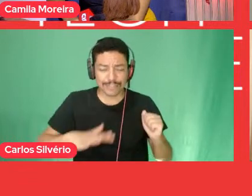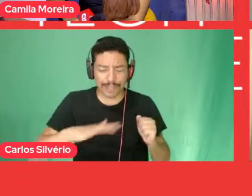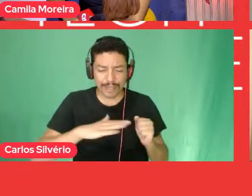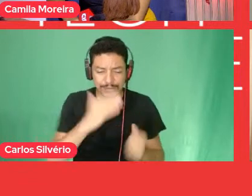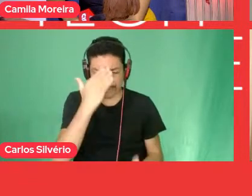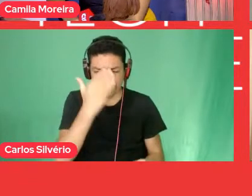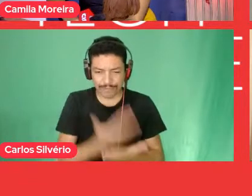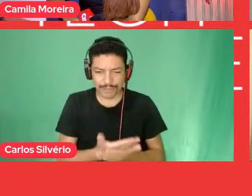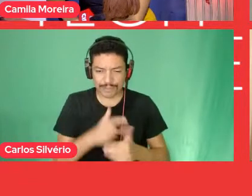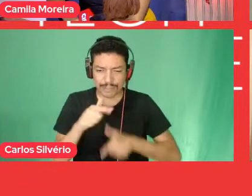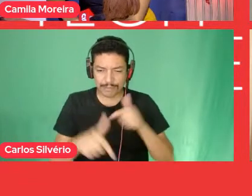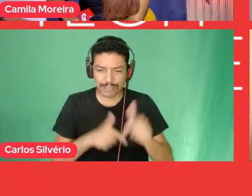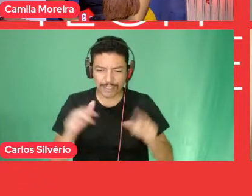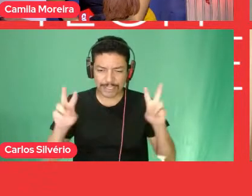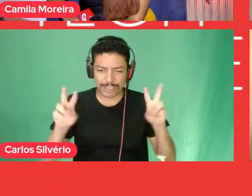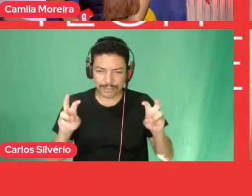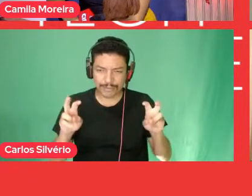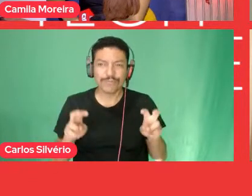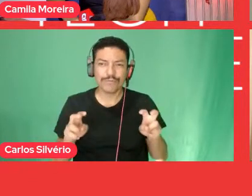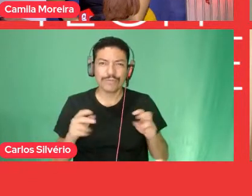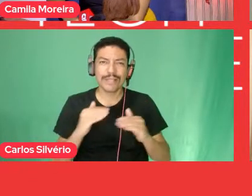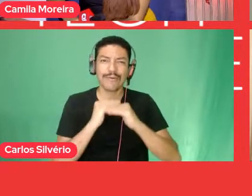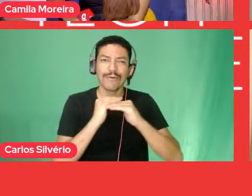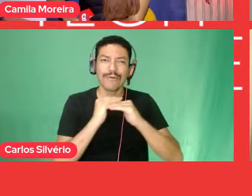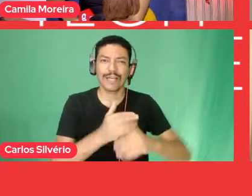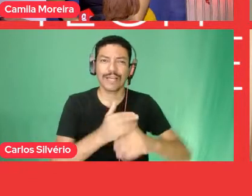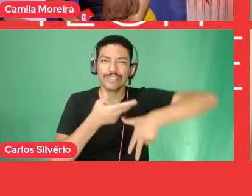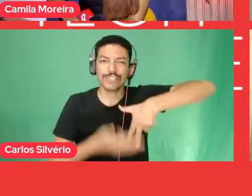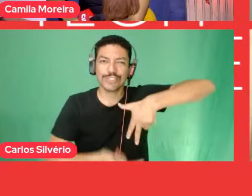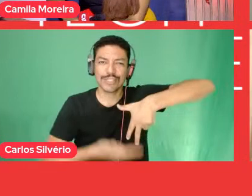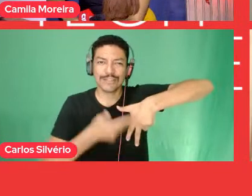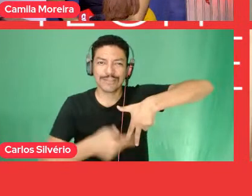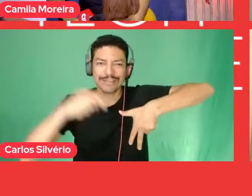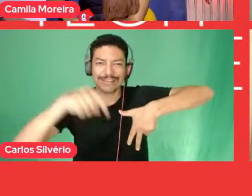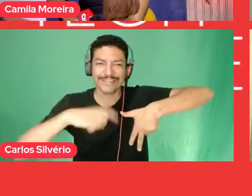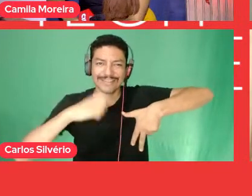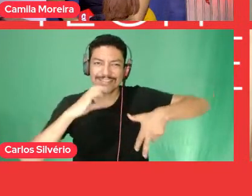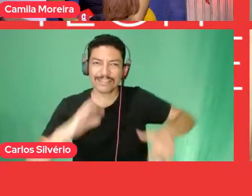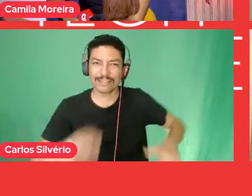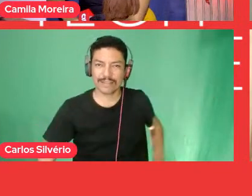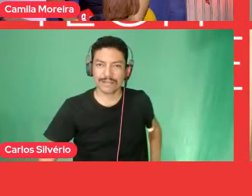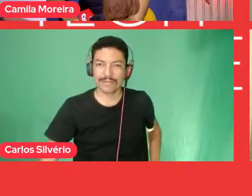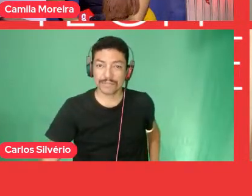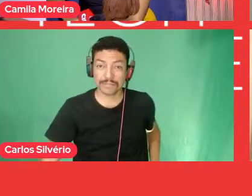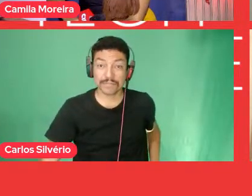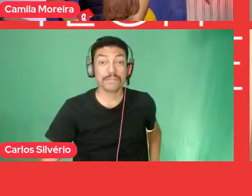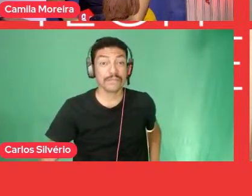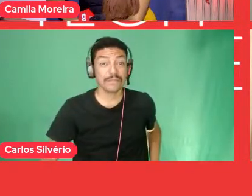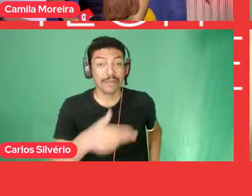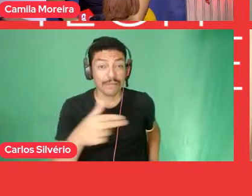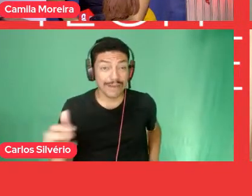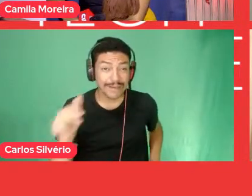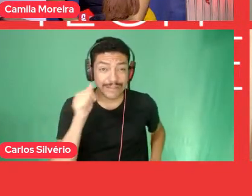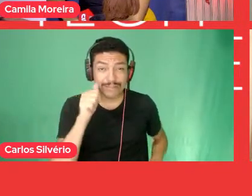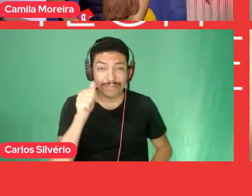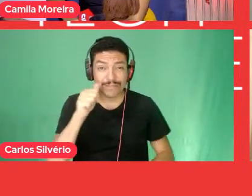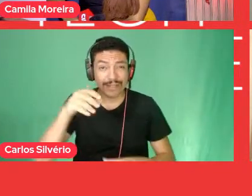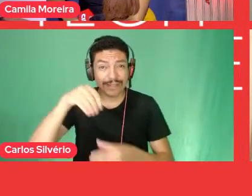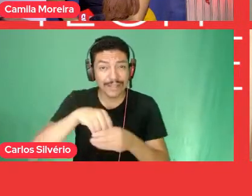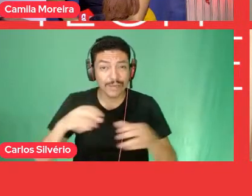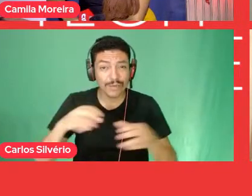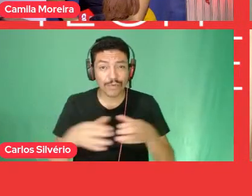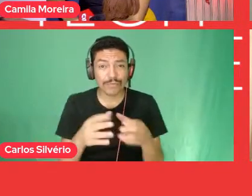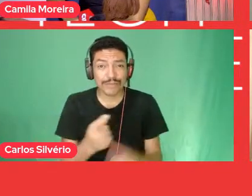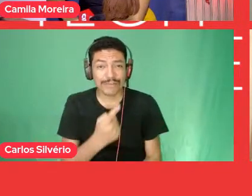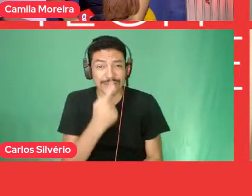assunto e trazer o assunto da equidade de gênero aqui para a CIT. Quanta mulher agora no grupo de afinidade você consegue alavancar, né, Silvio?